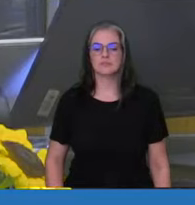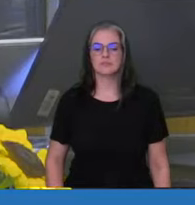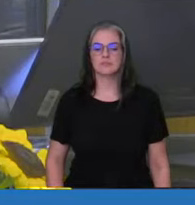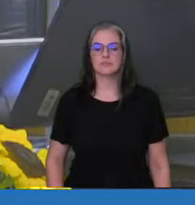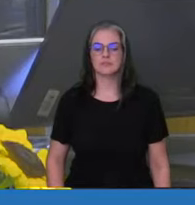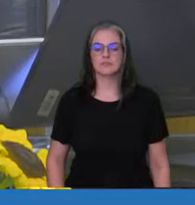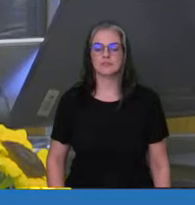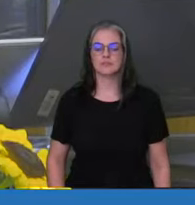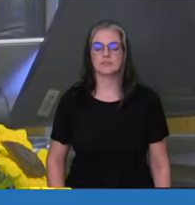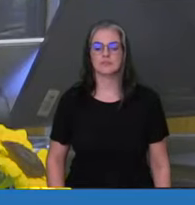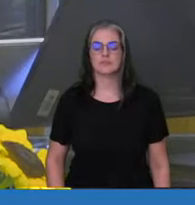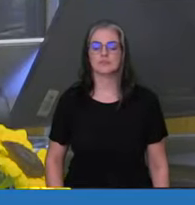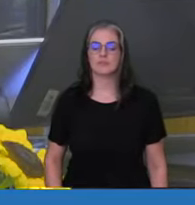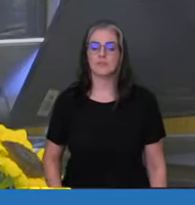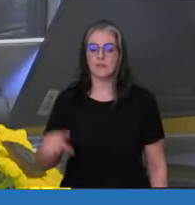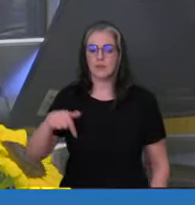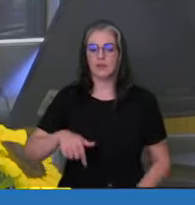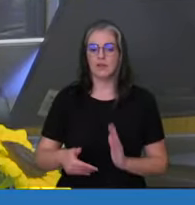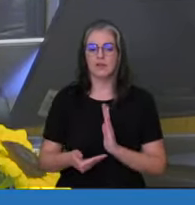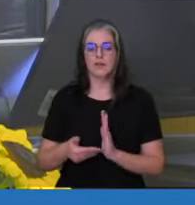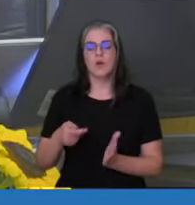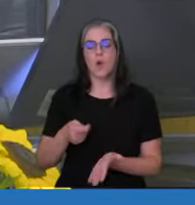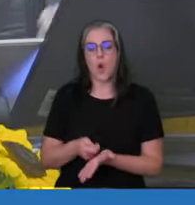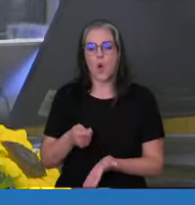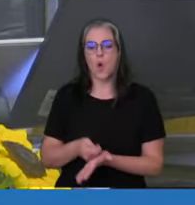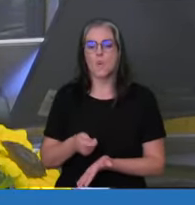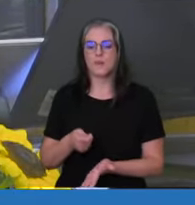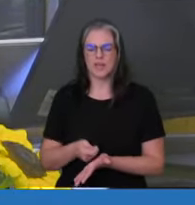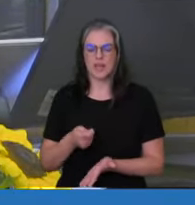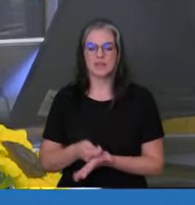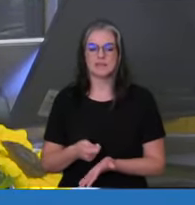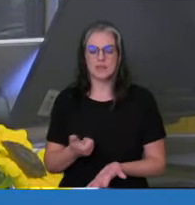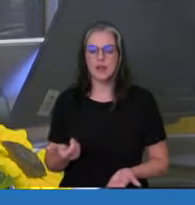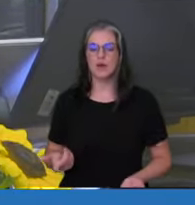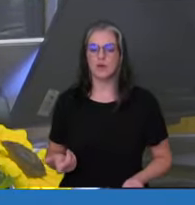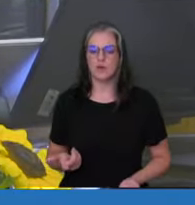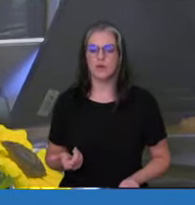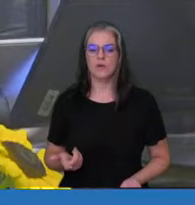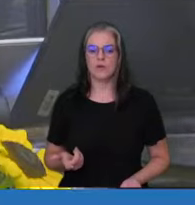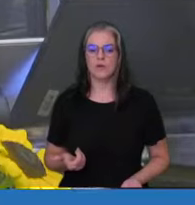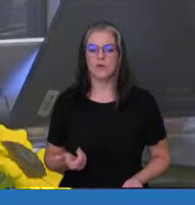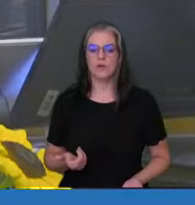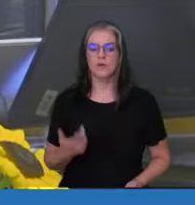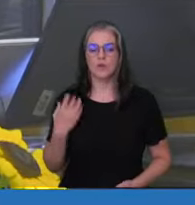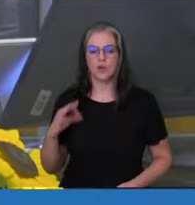a obrigação de ratificar a prisão